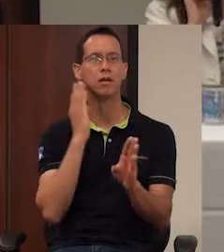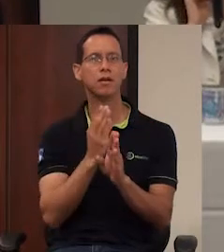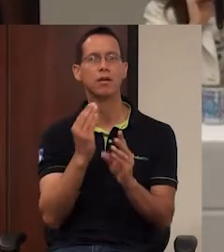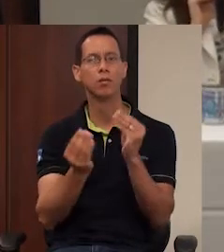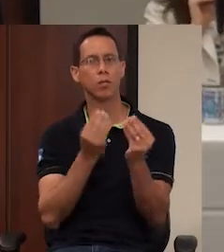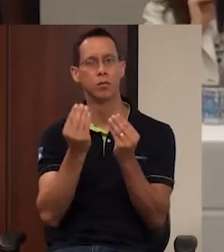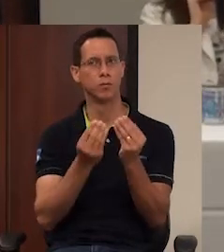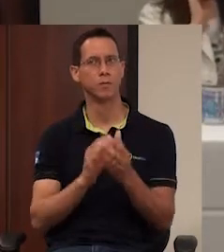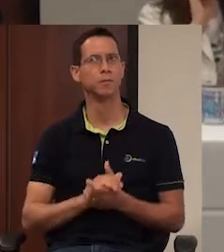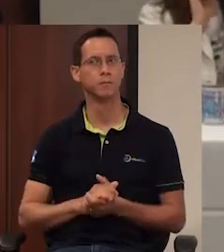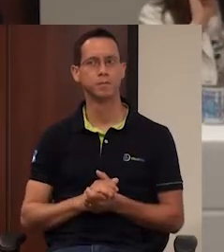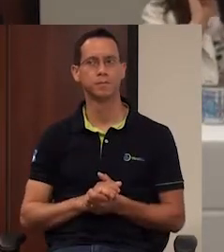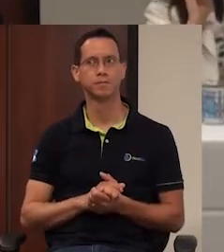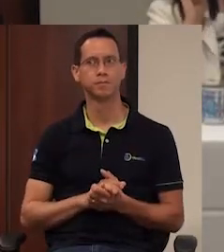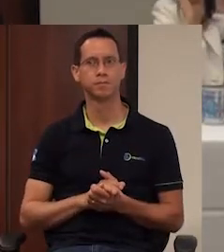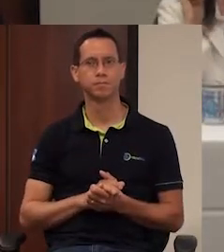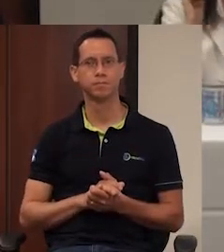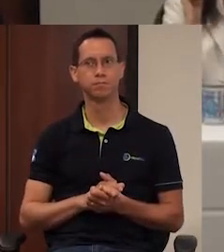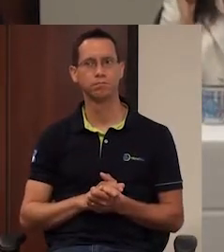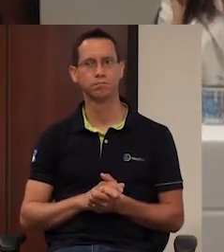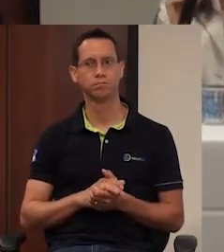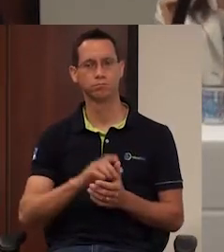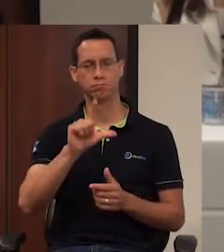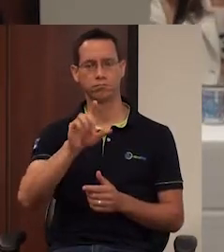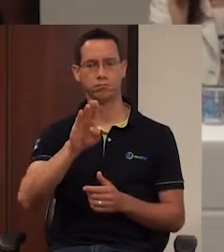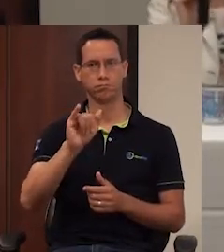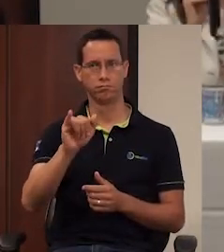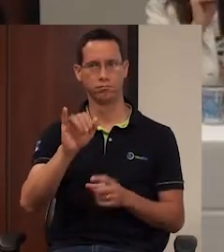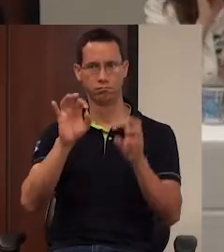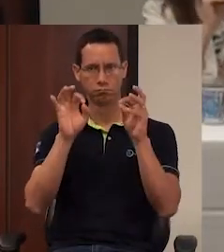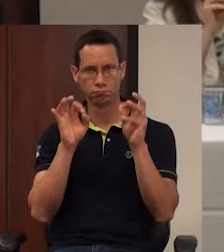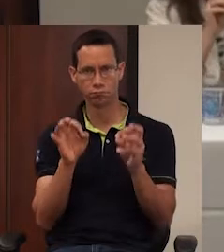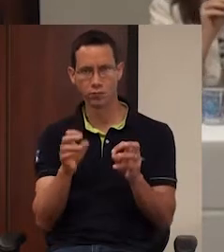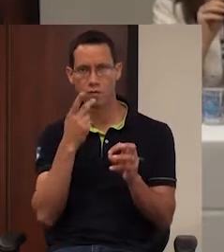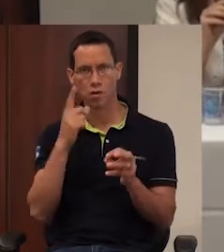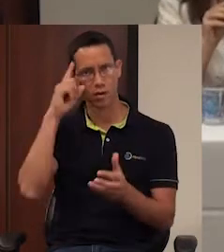gente teria como trazer isso para dentro do que a Lei Brasileira de Inclusão denominou